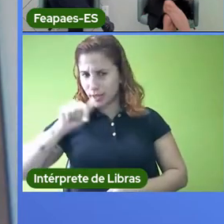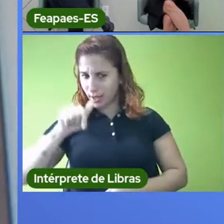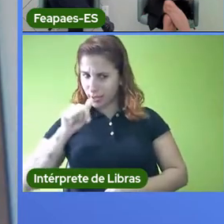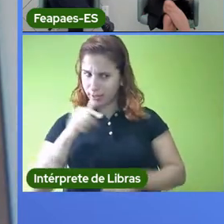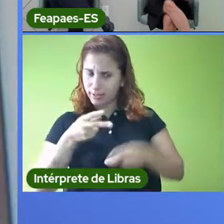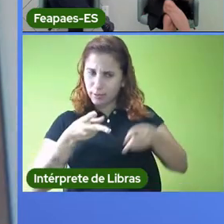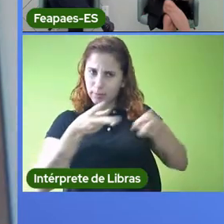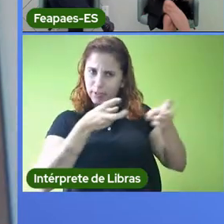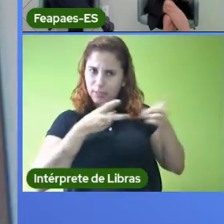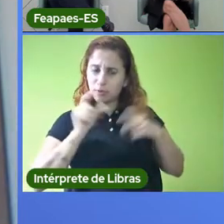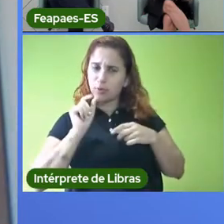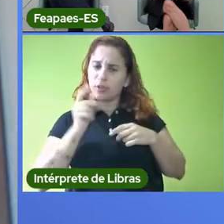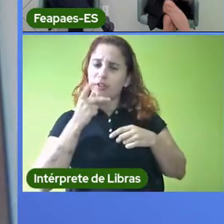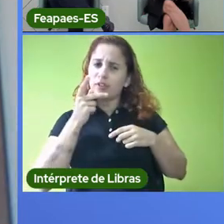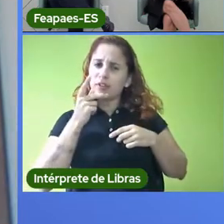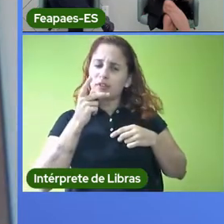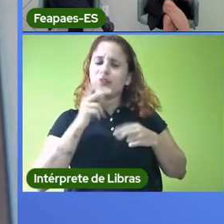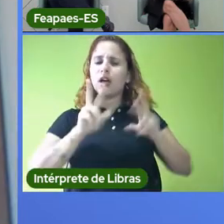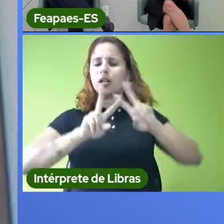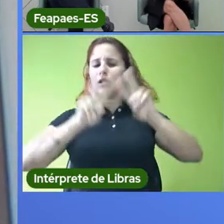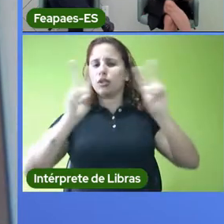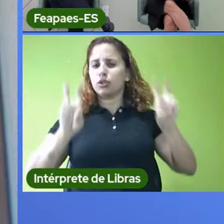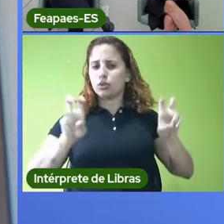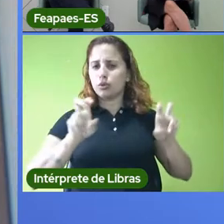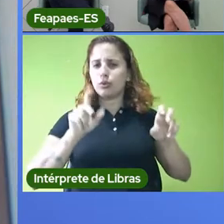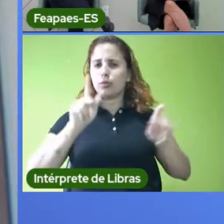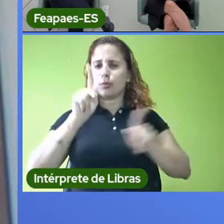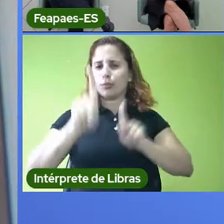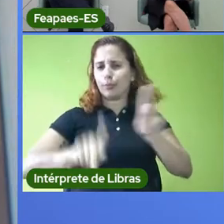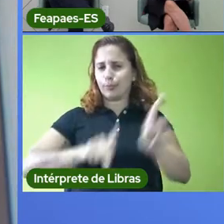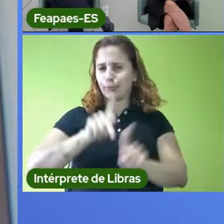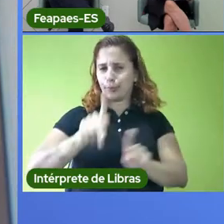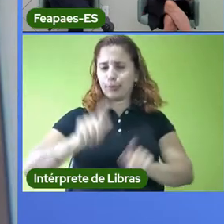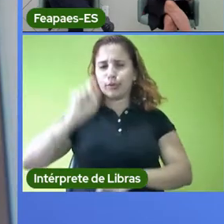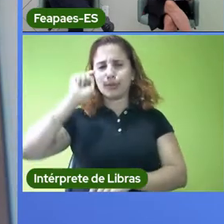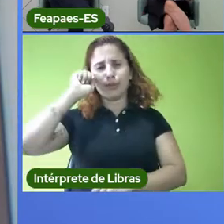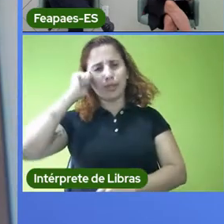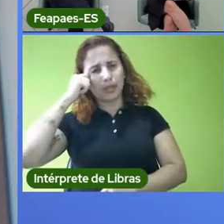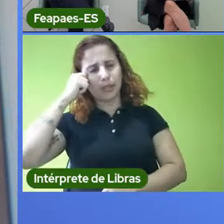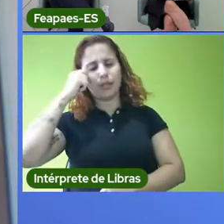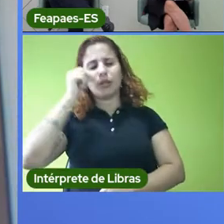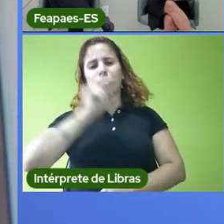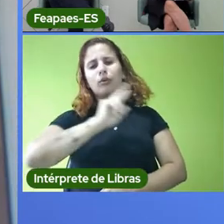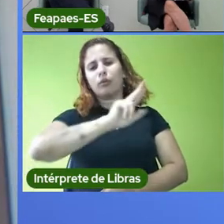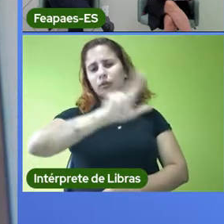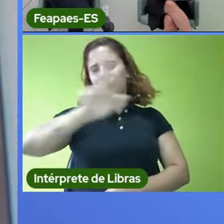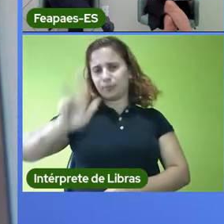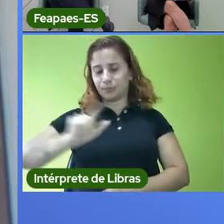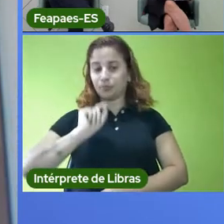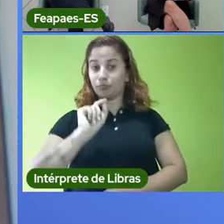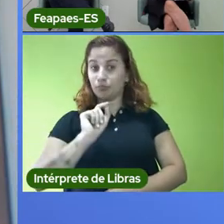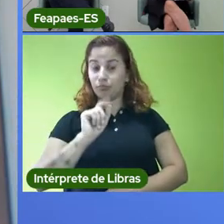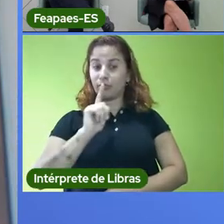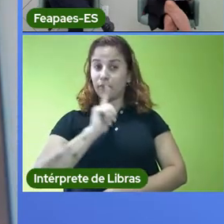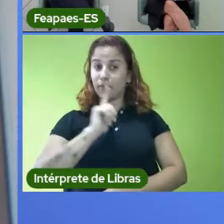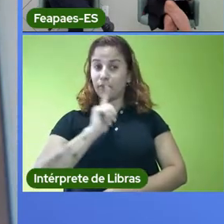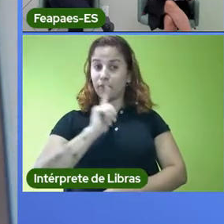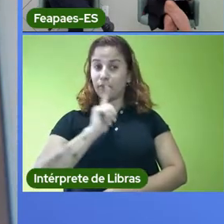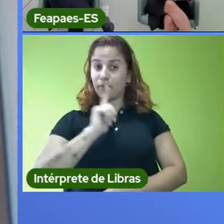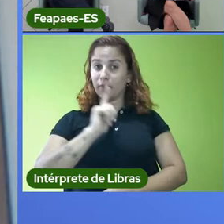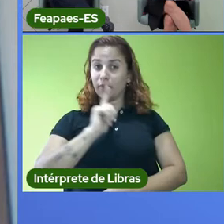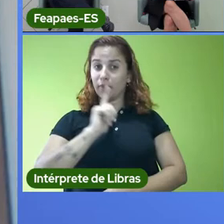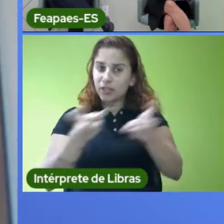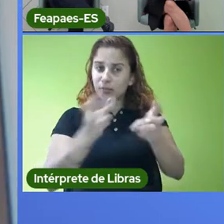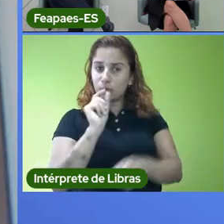negra, da nossa herança, da escravidão, mas se a gente for trazer essa análise para as pessoas com deficiência, a